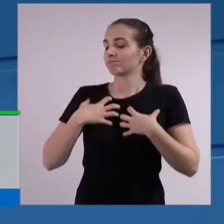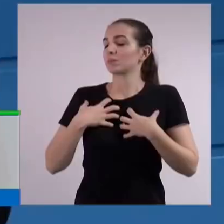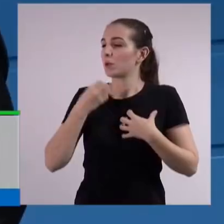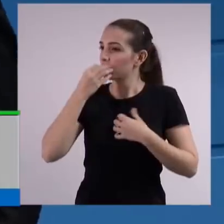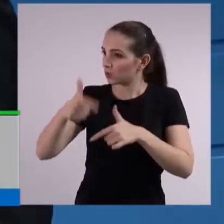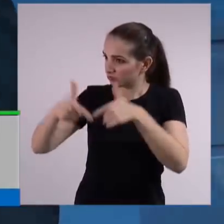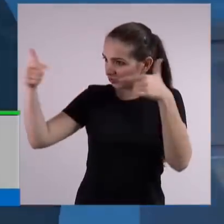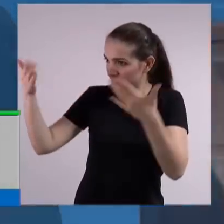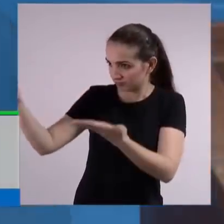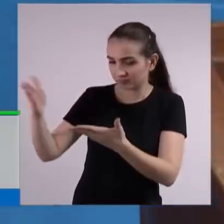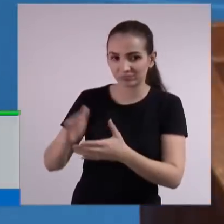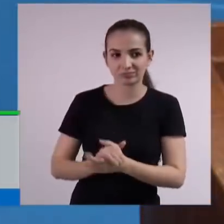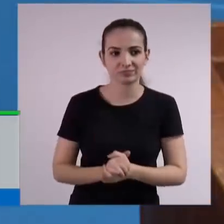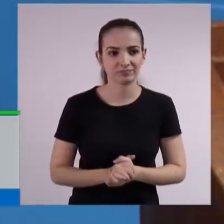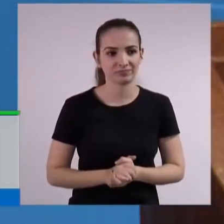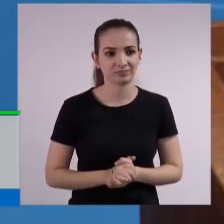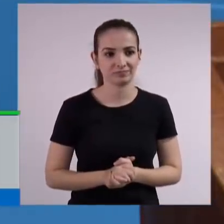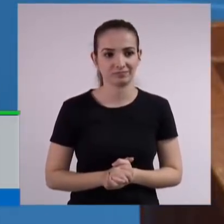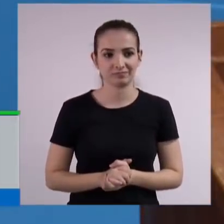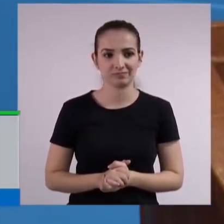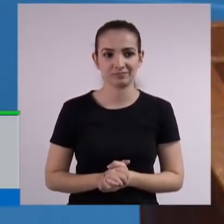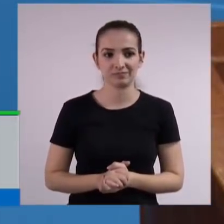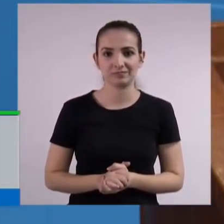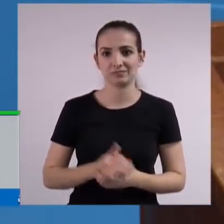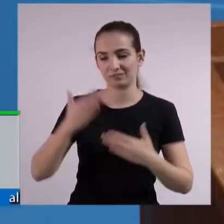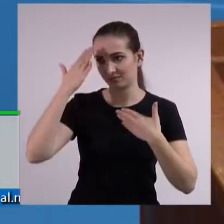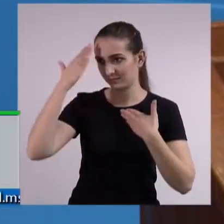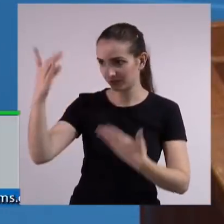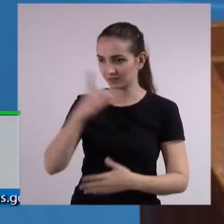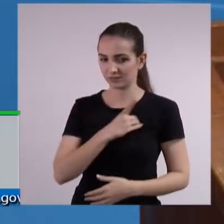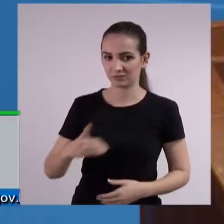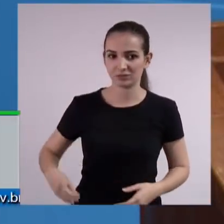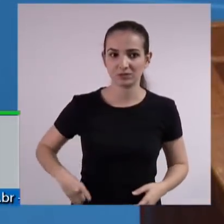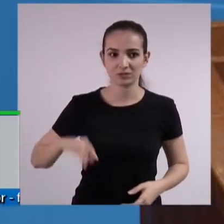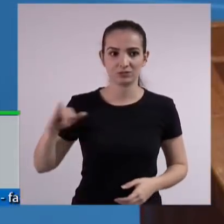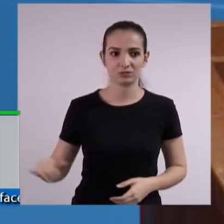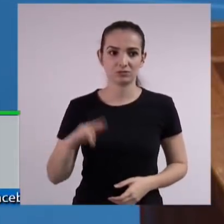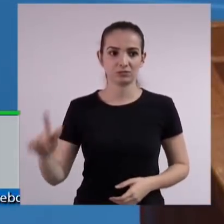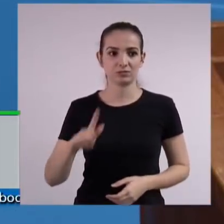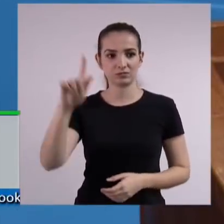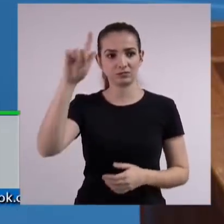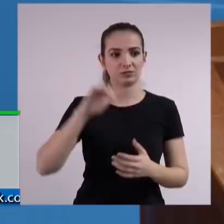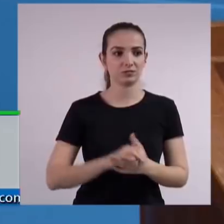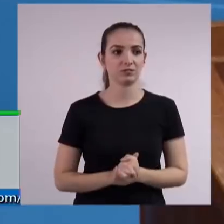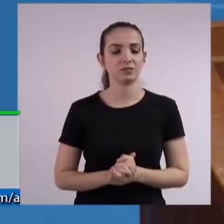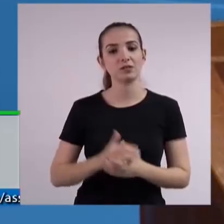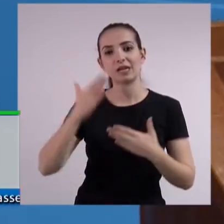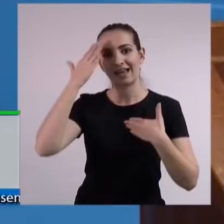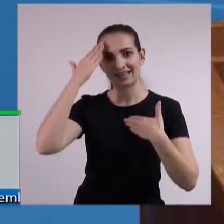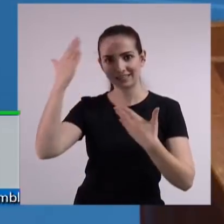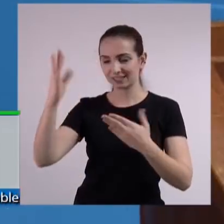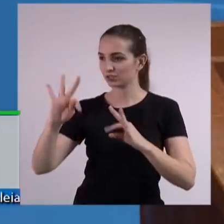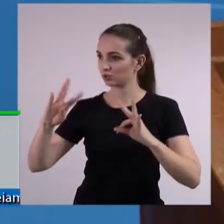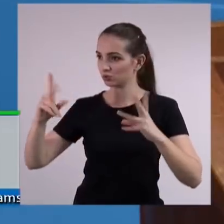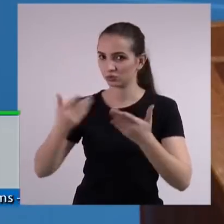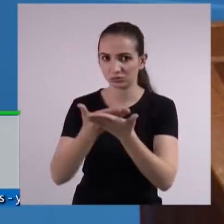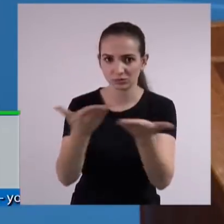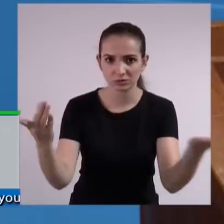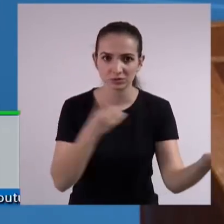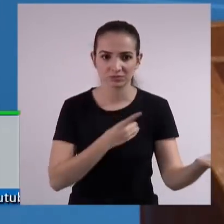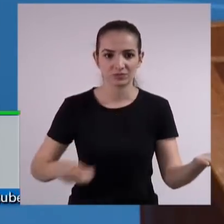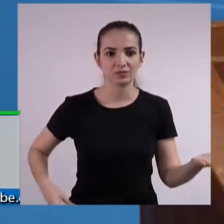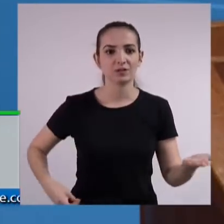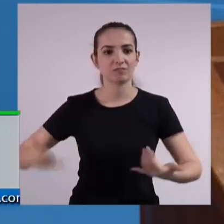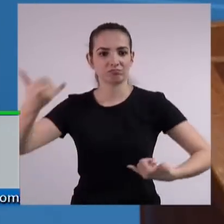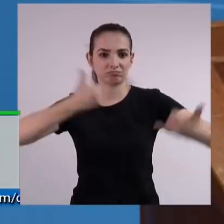companheiro. Obrigado, deputado João Grandão. Agradeço a todos os parlamentares, a todas as